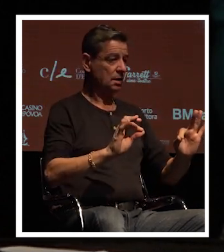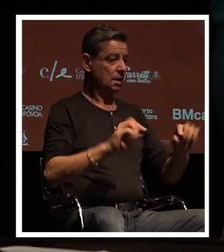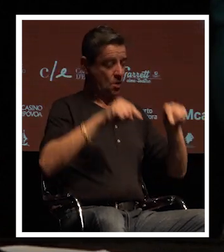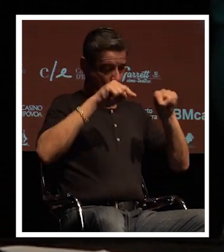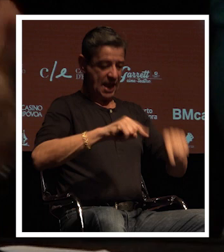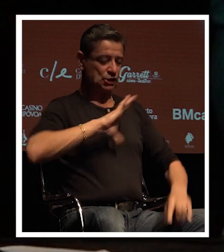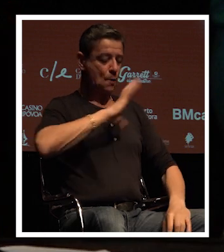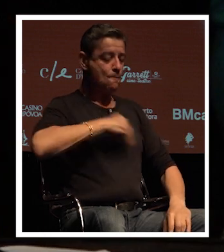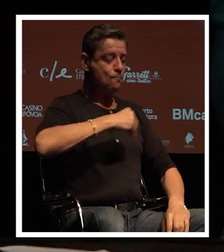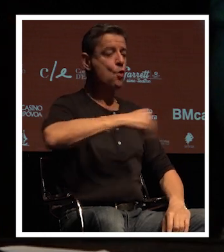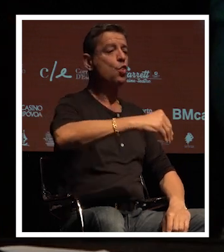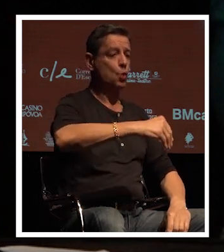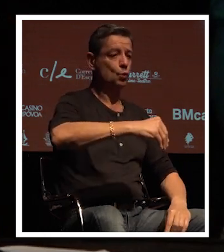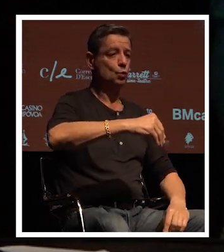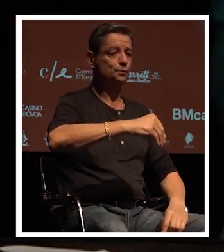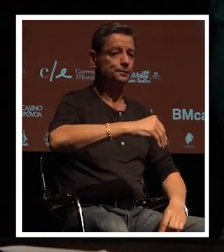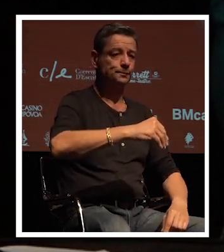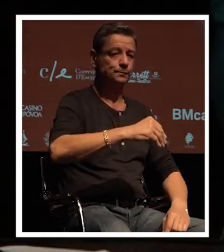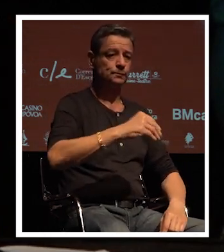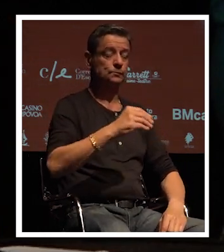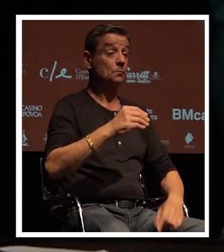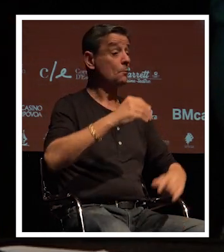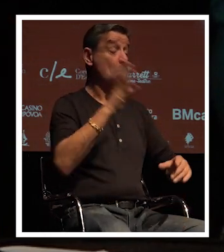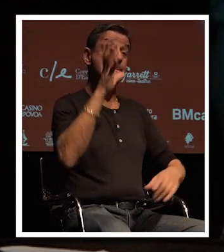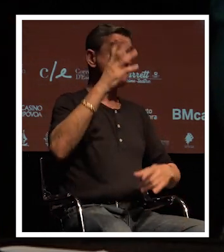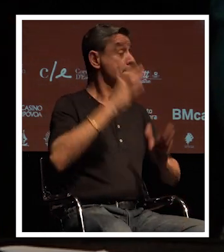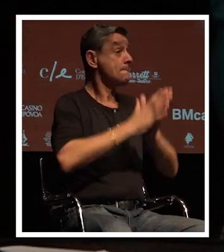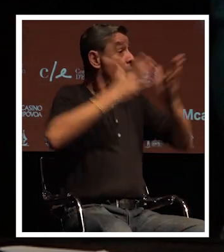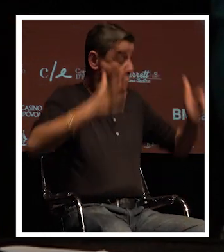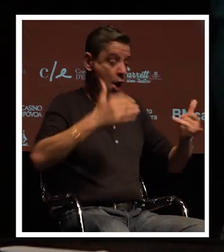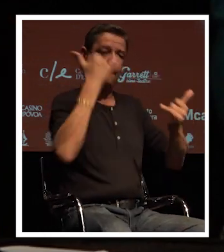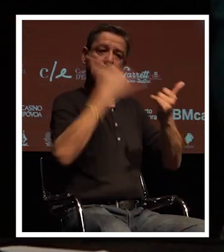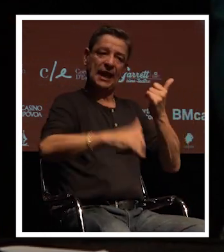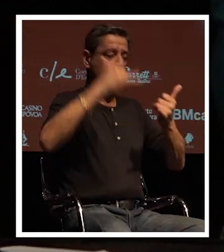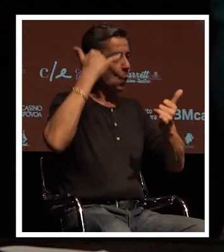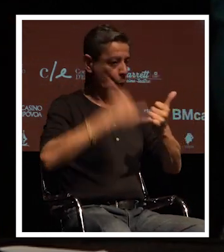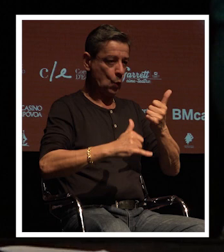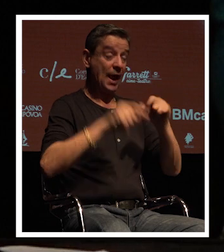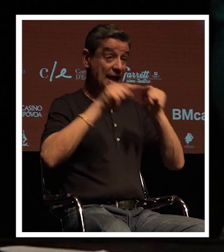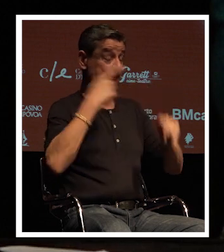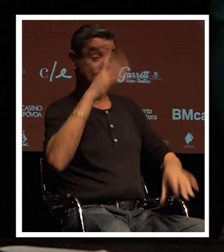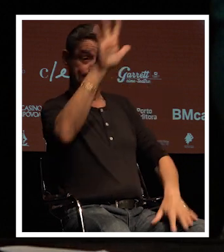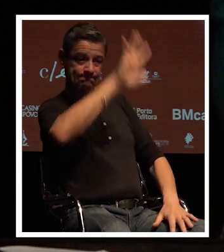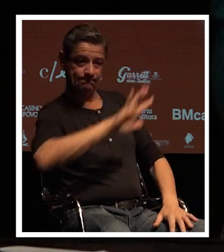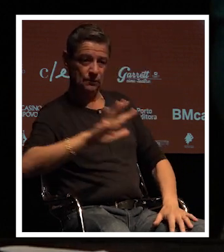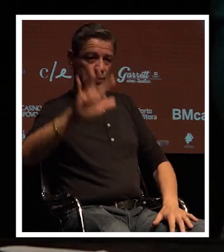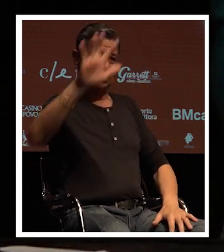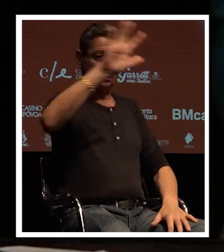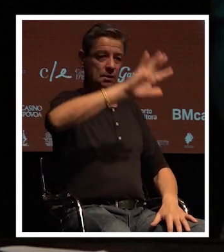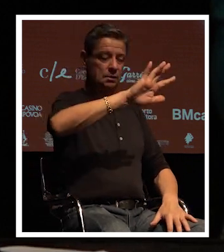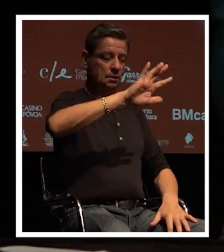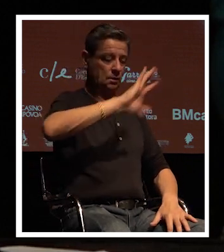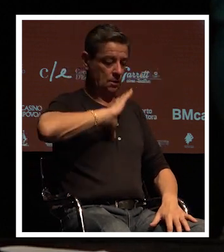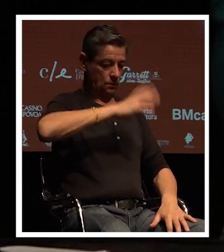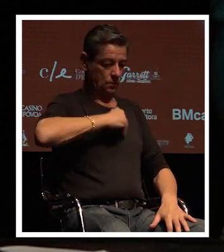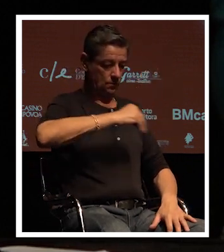este mundo que cujo maior perigo a eleição dessa figura inefável inarrável